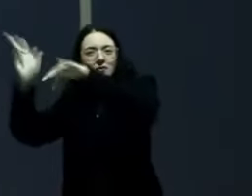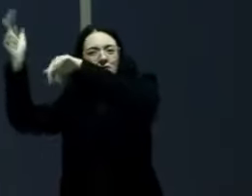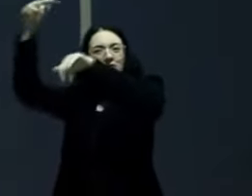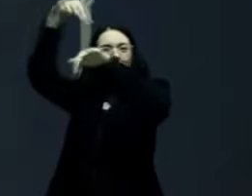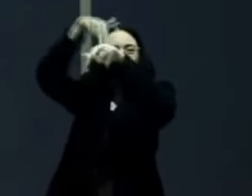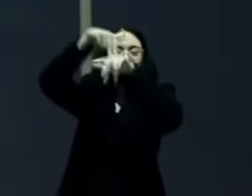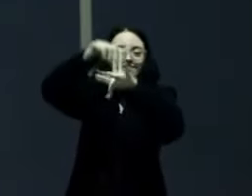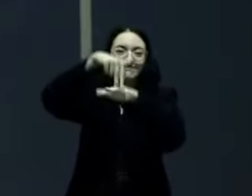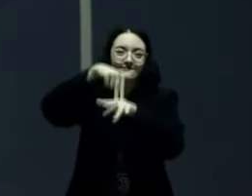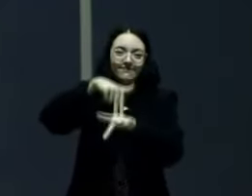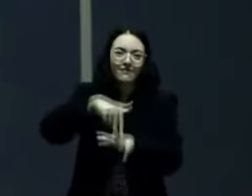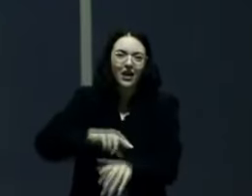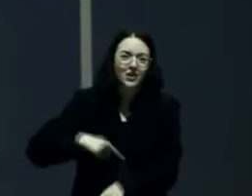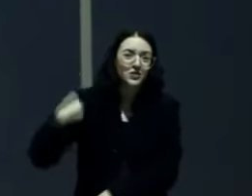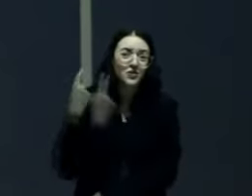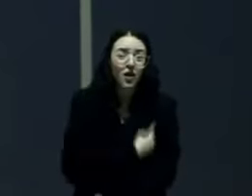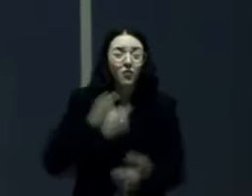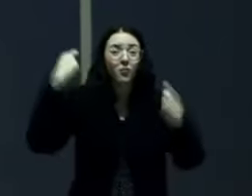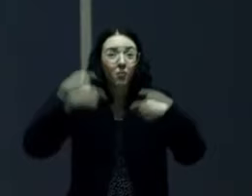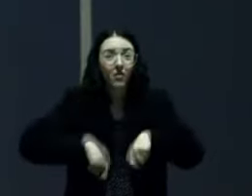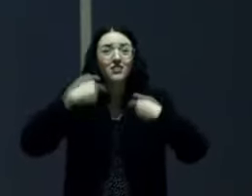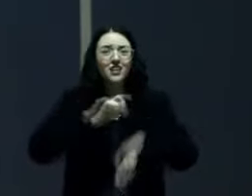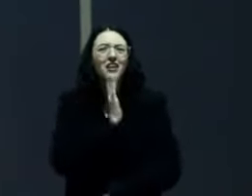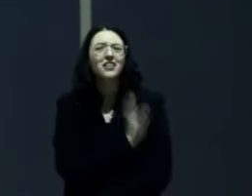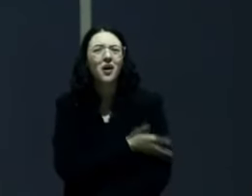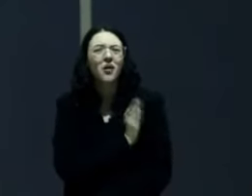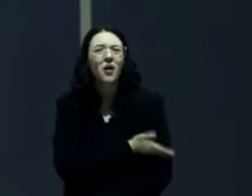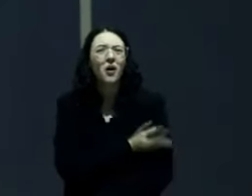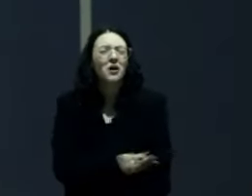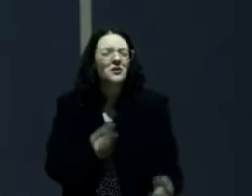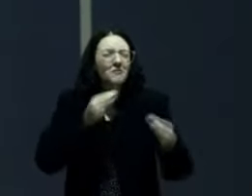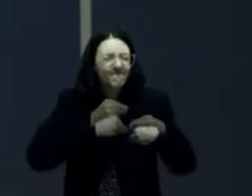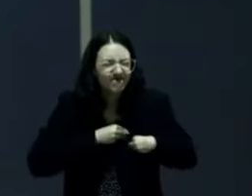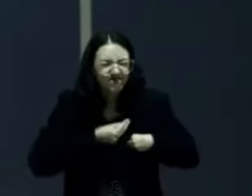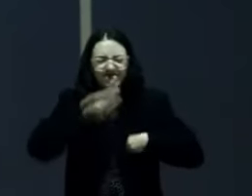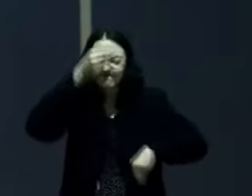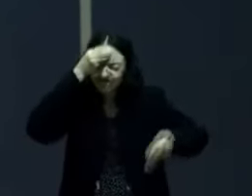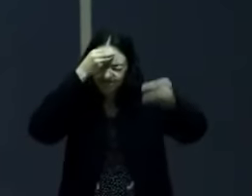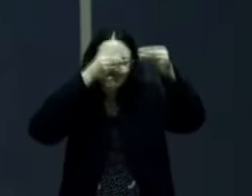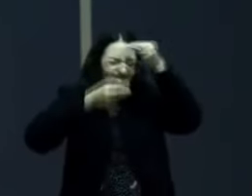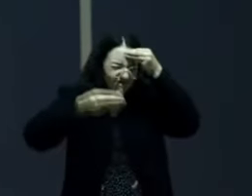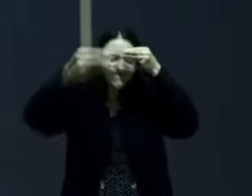Isso tem que estar gravado no nosso coração: até que Ele venha.